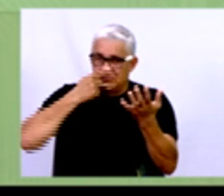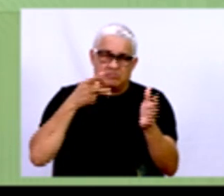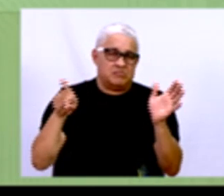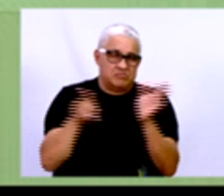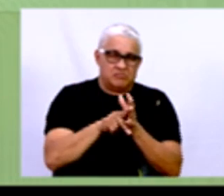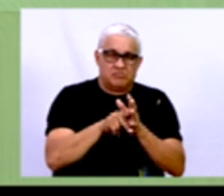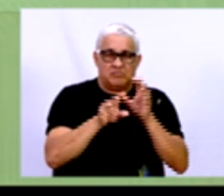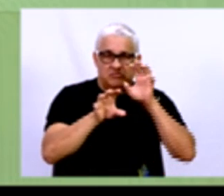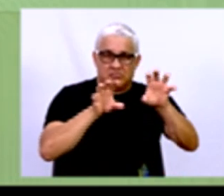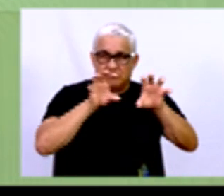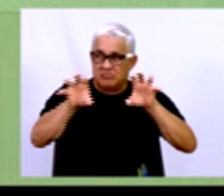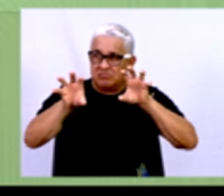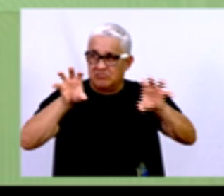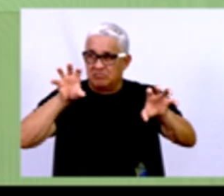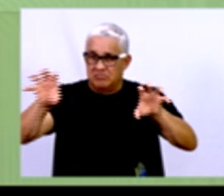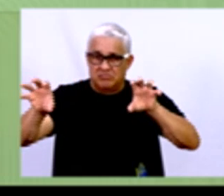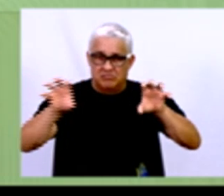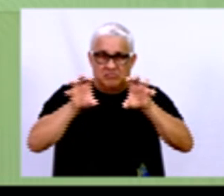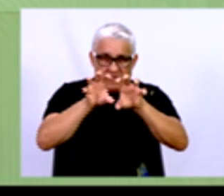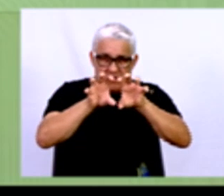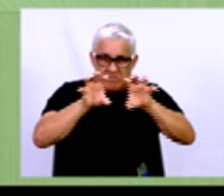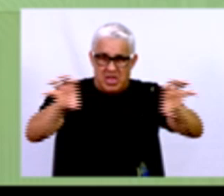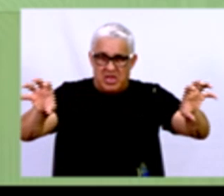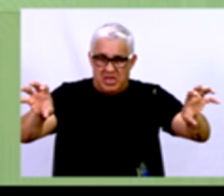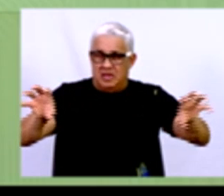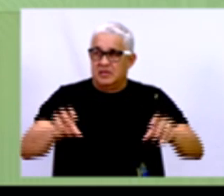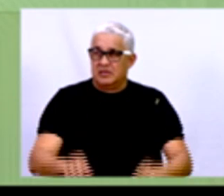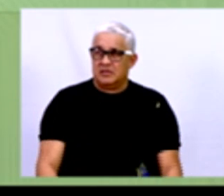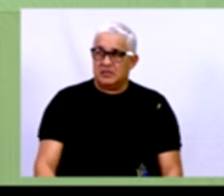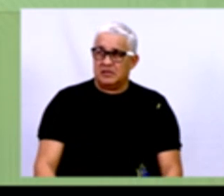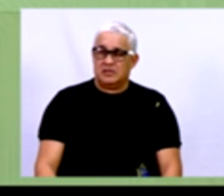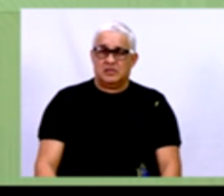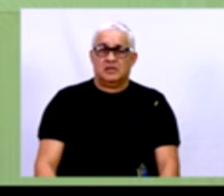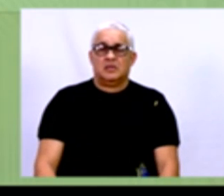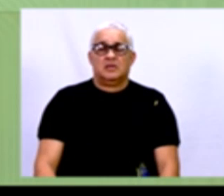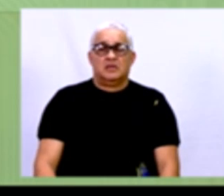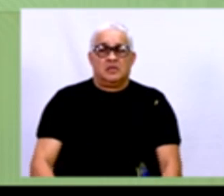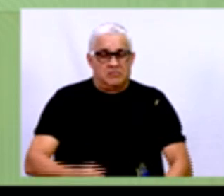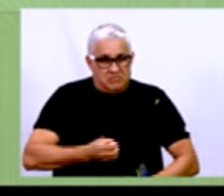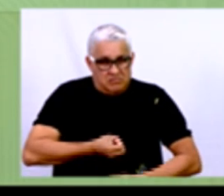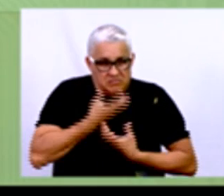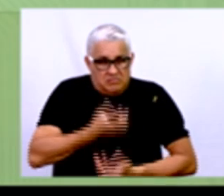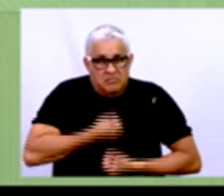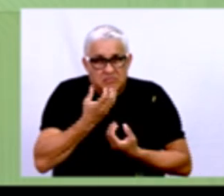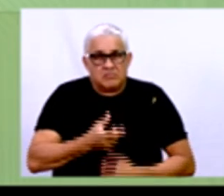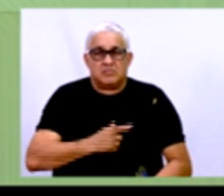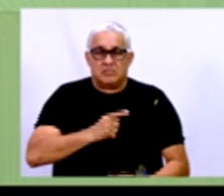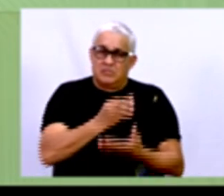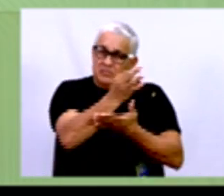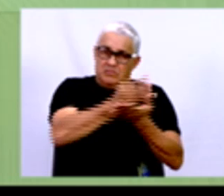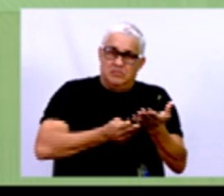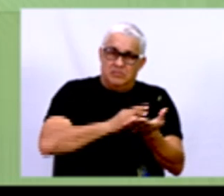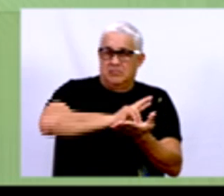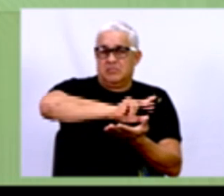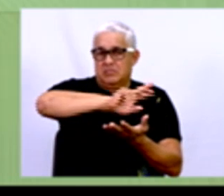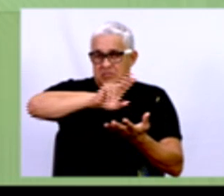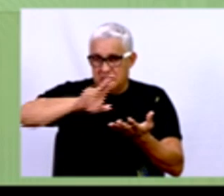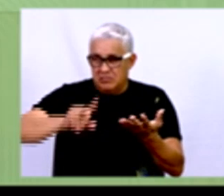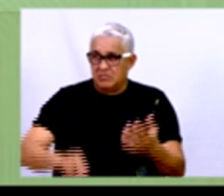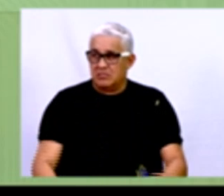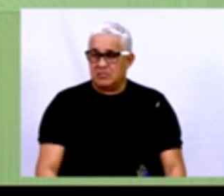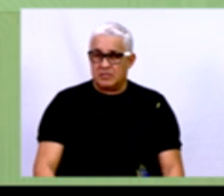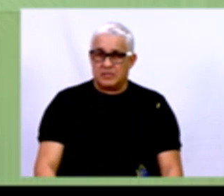isso é percebido nas charges, em poemas, né? Em textos diferenciados.